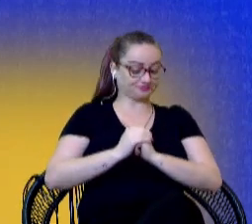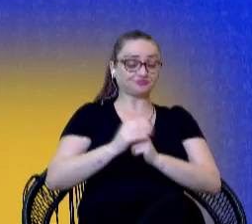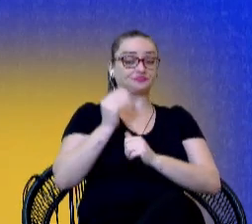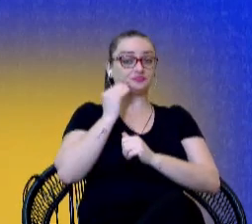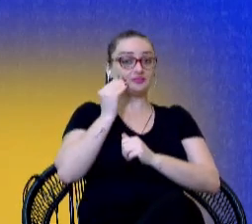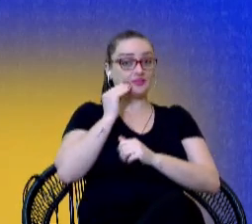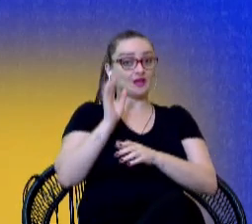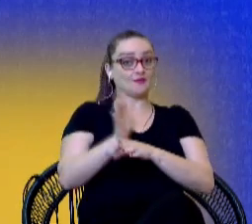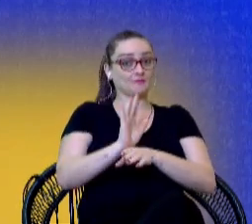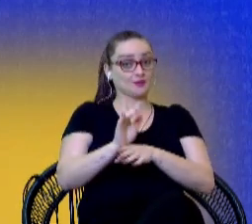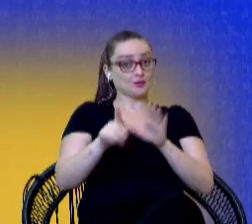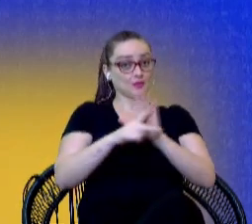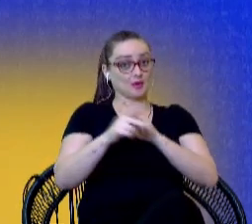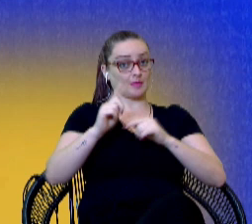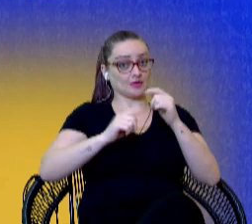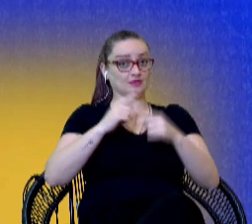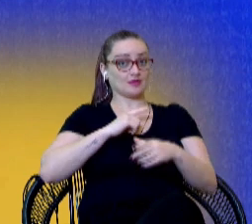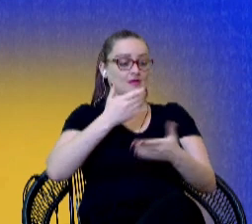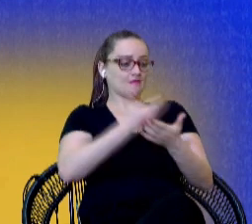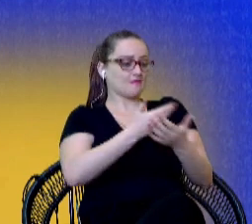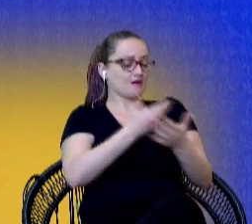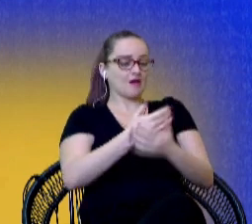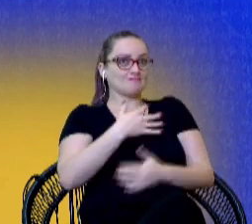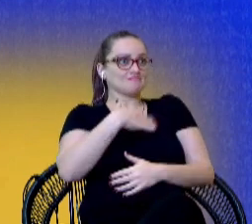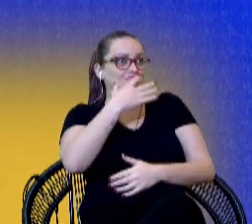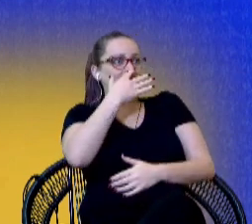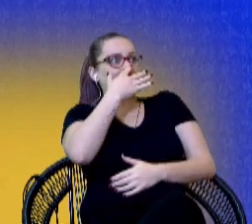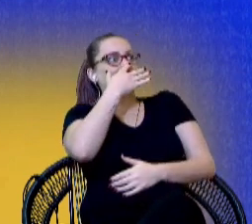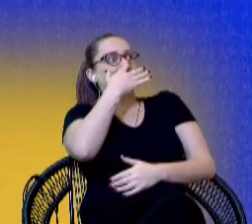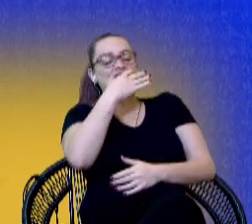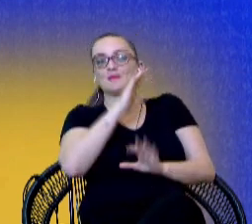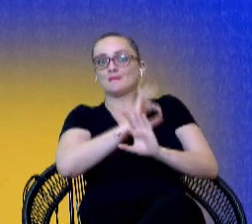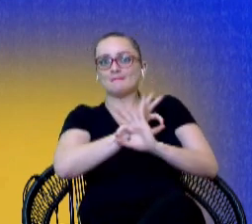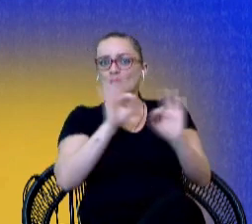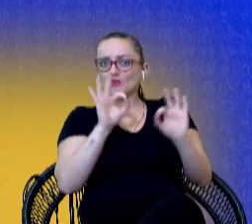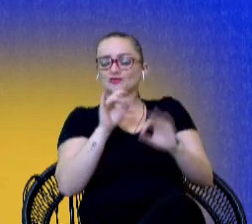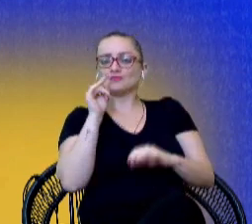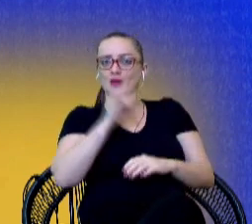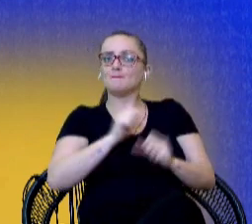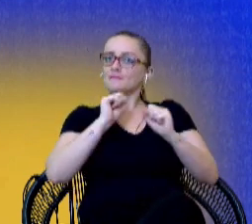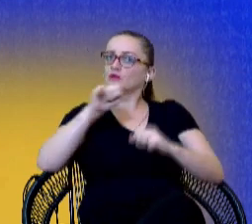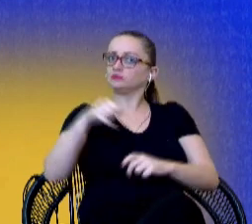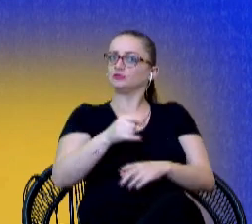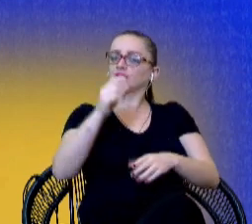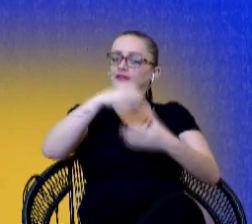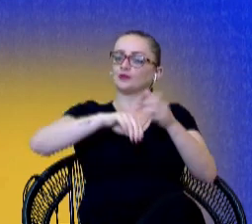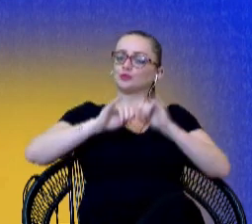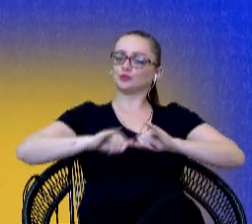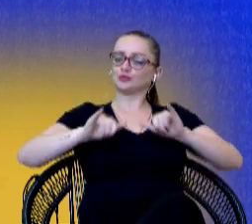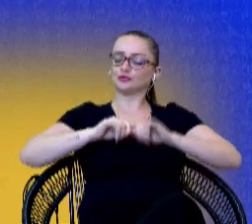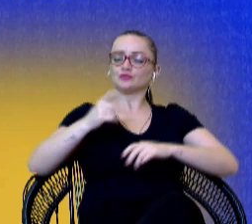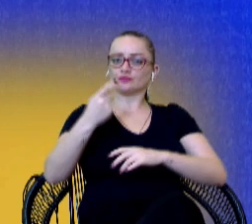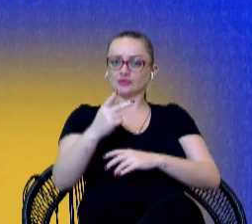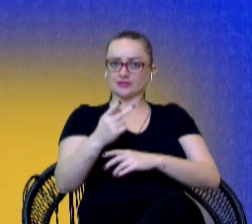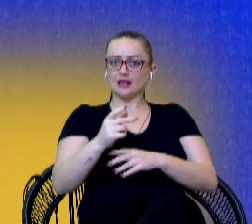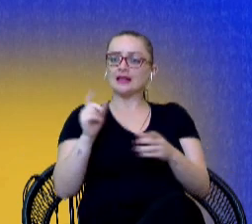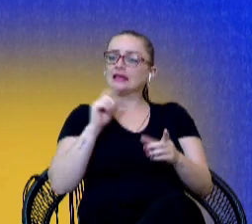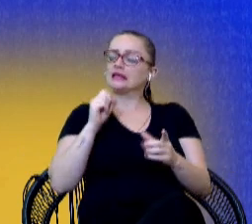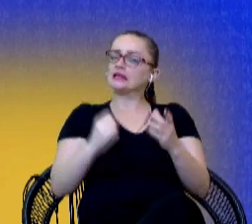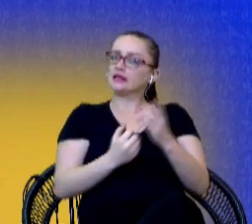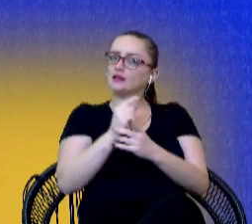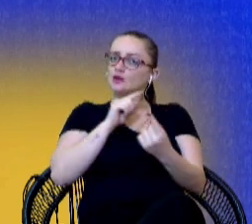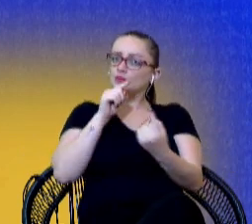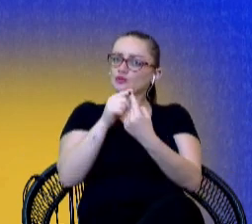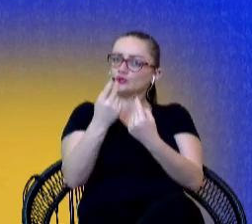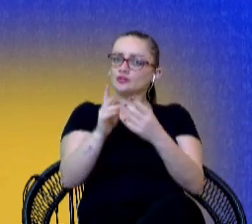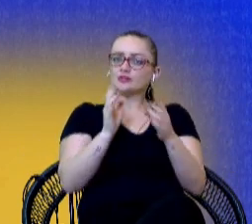vídeos de produtos, a gente acabou de ter uma aula absurda com o João aqui de como criar conteúdo também, que vocês também podem aproveitar dentro dos anúncios de vocês. Então, criem objetivos sobre os vídeos de